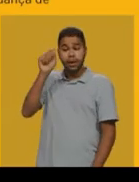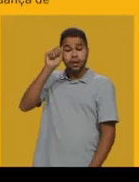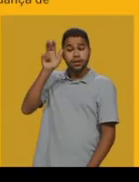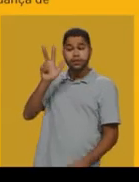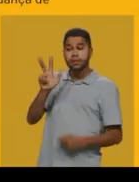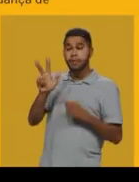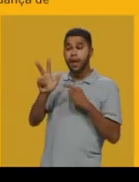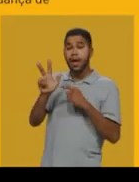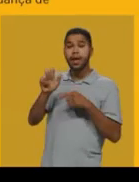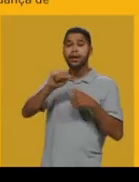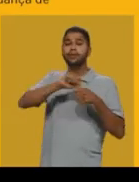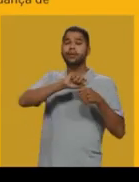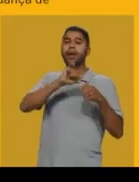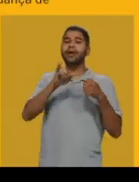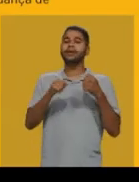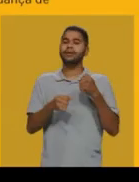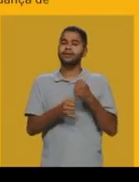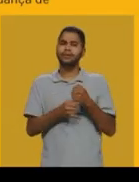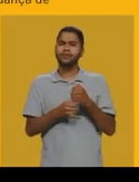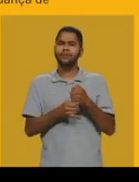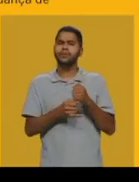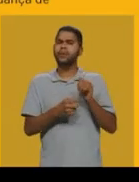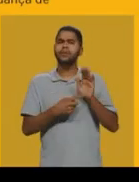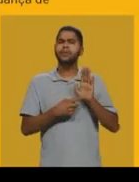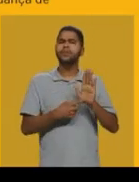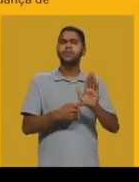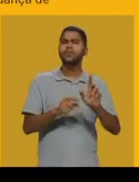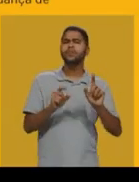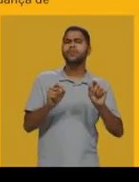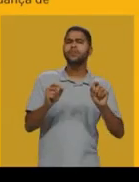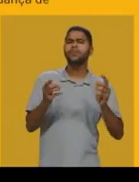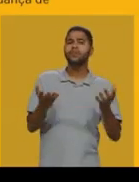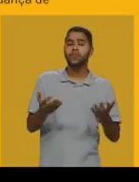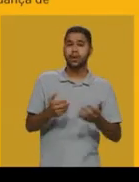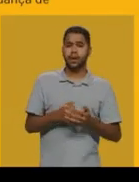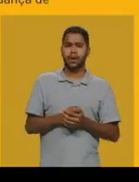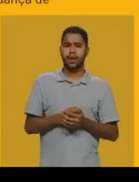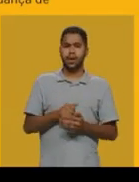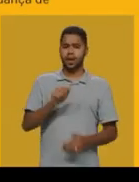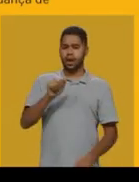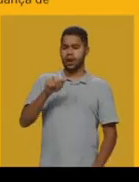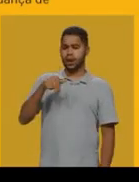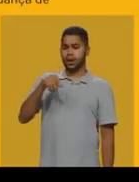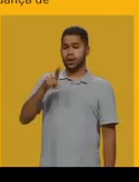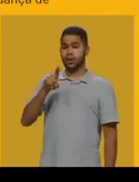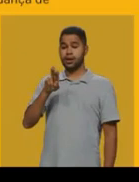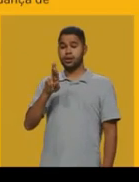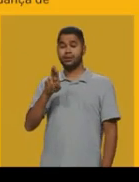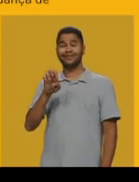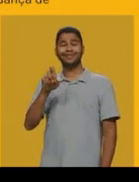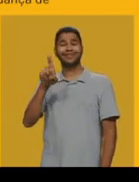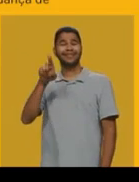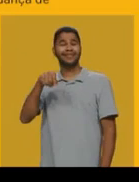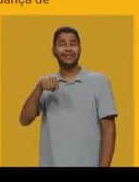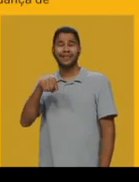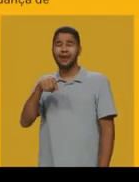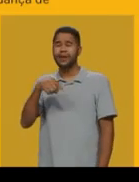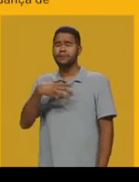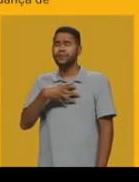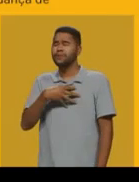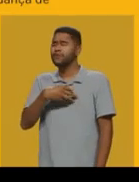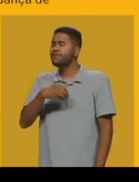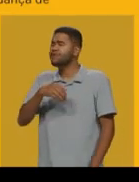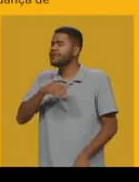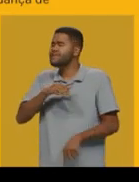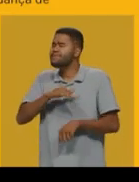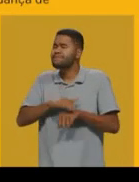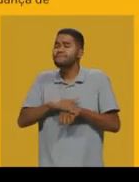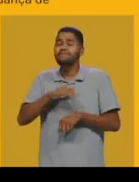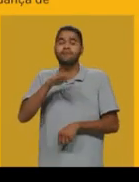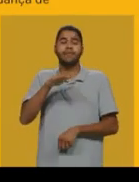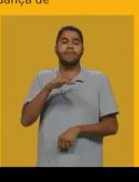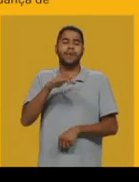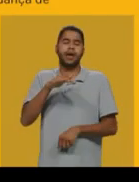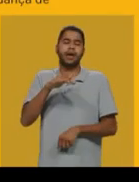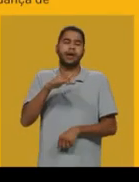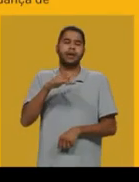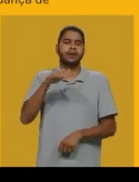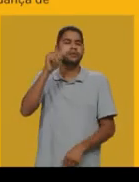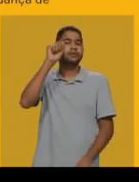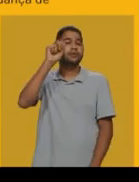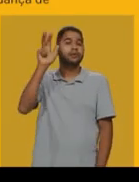E o que está pressuposto aqui? Quando eu falo, André é meu filho mais esperto,